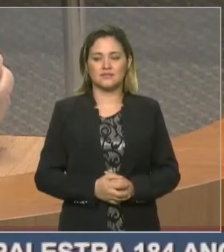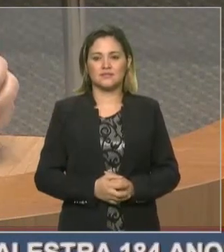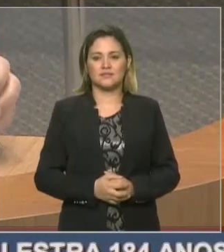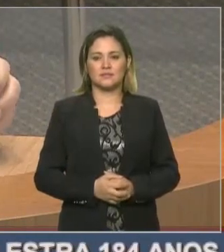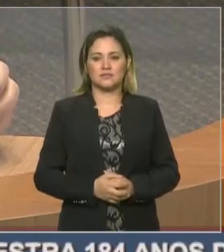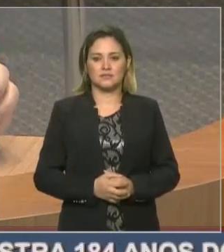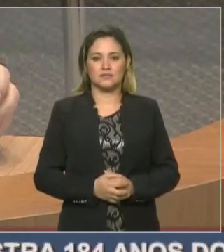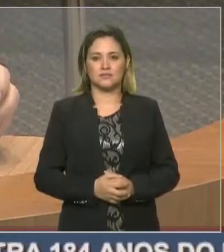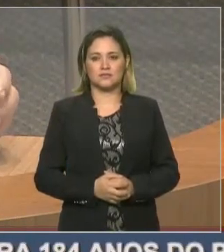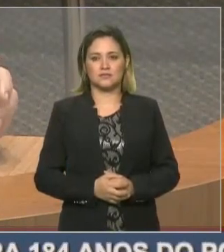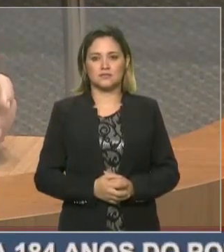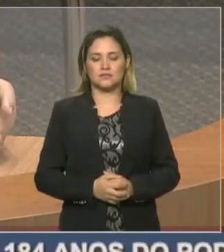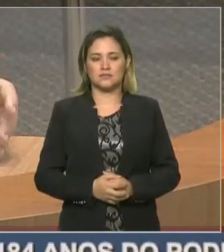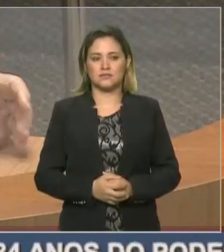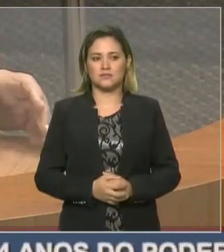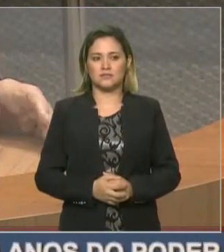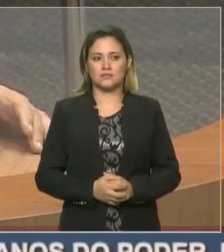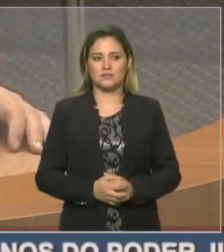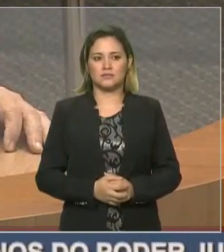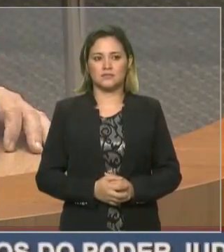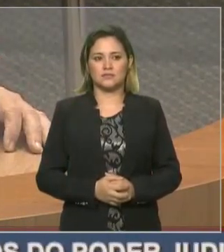Guimarães Rosa